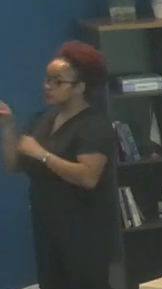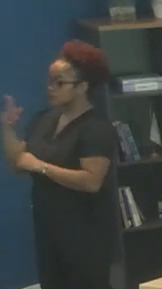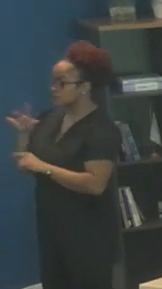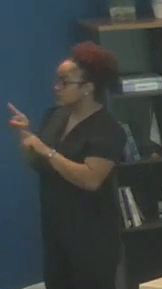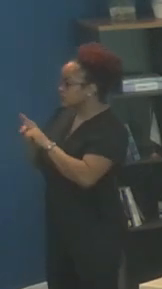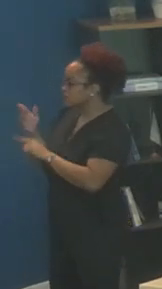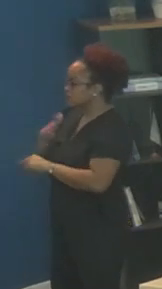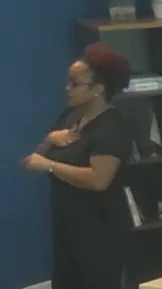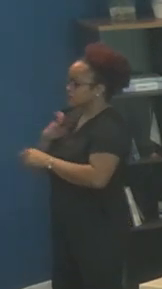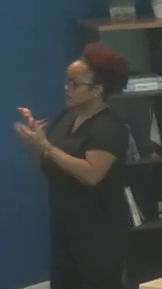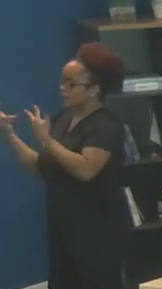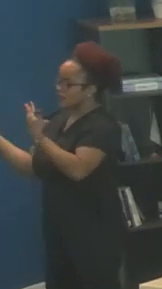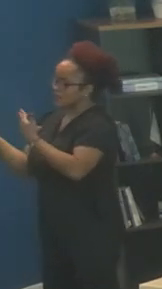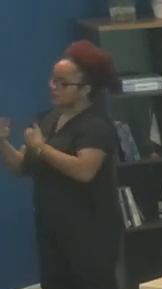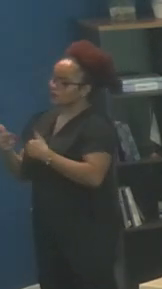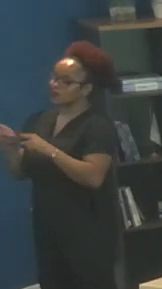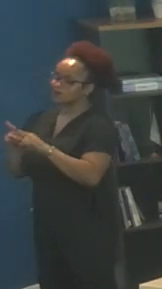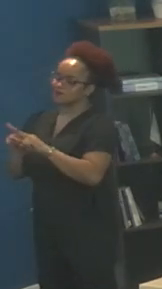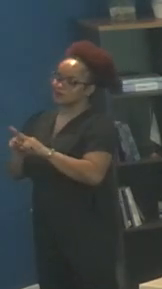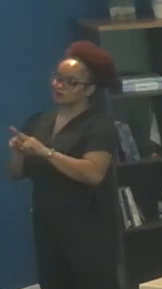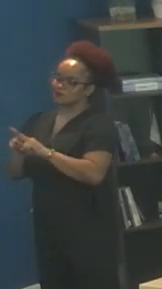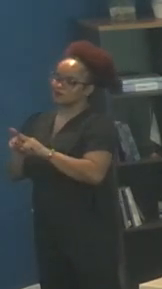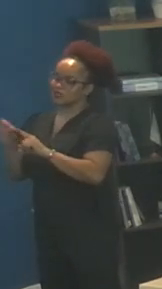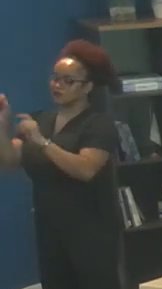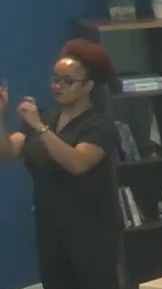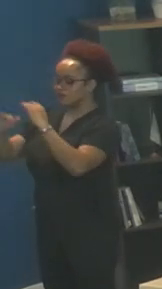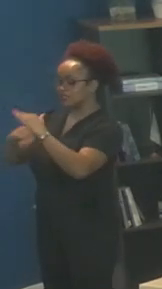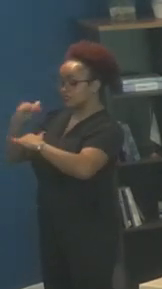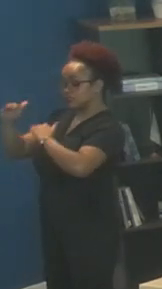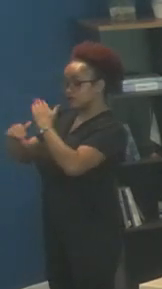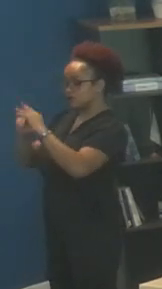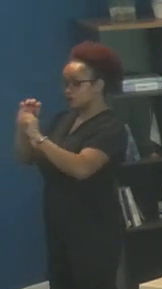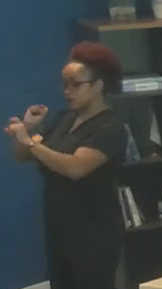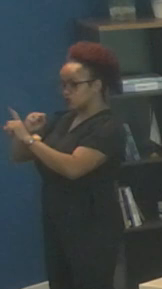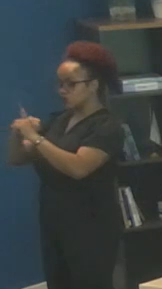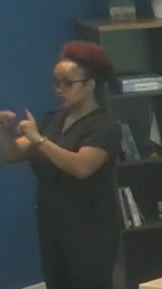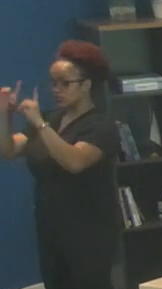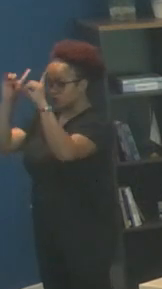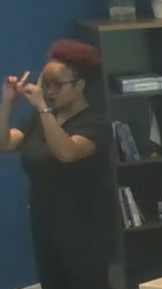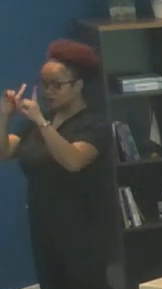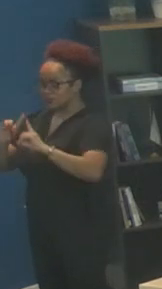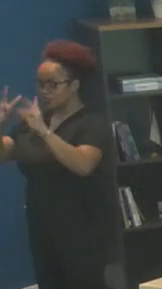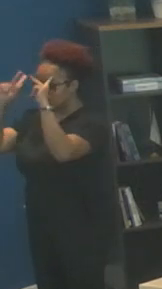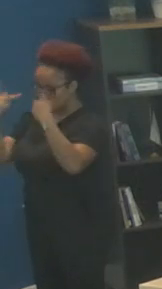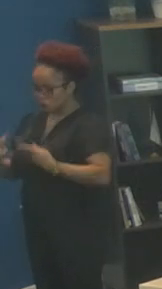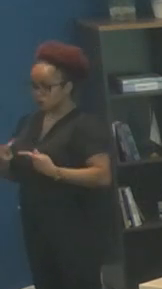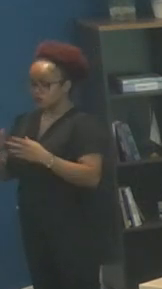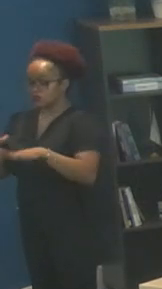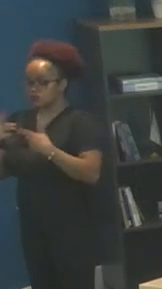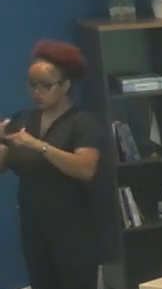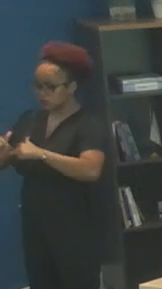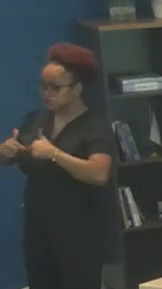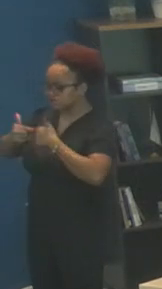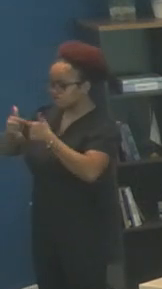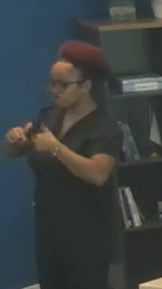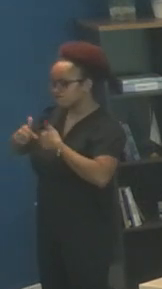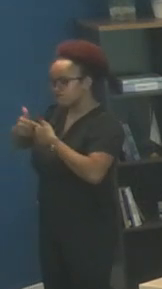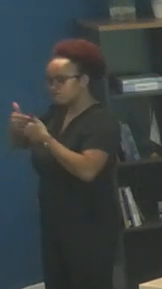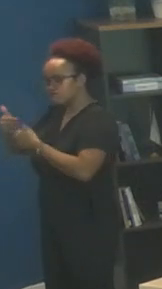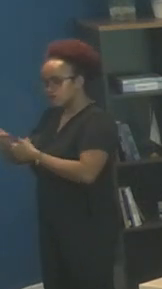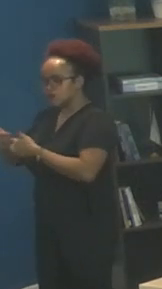também é uma preocupação da Secretaria de Desenvolvimento Social e Direitos Humanos. Então, a gente está aí na lida, né? Vamos